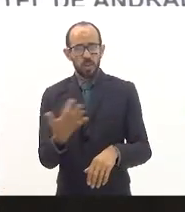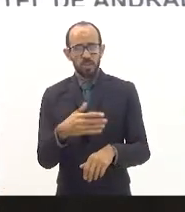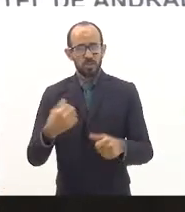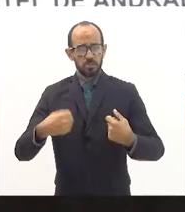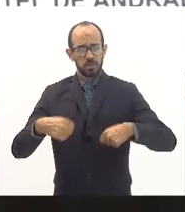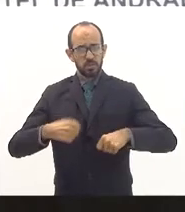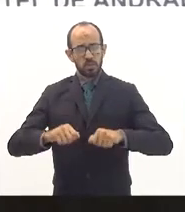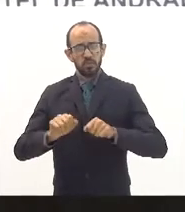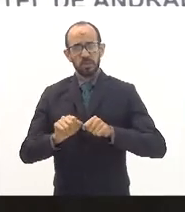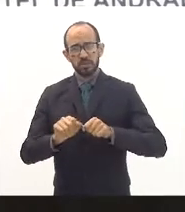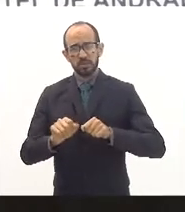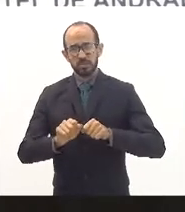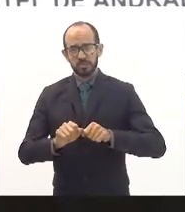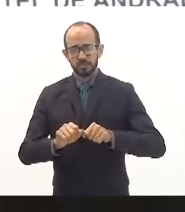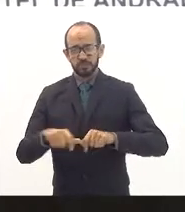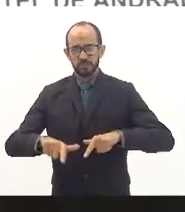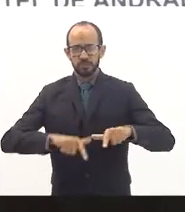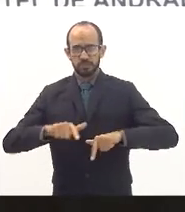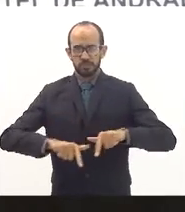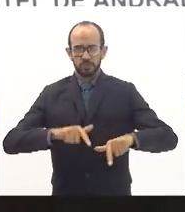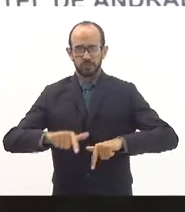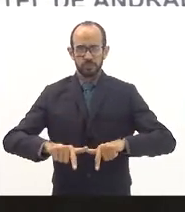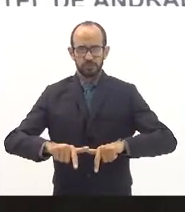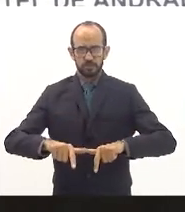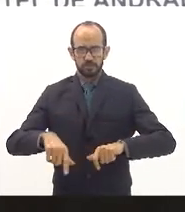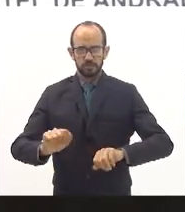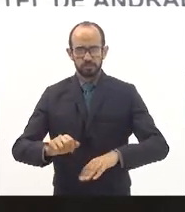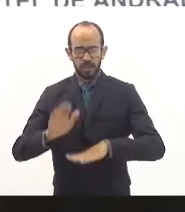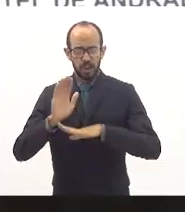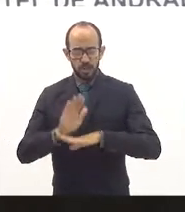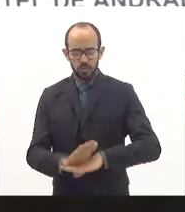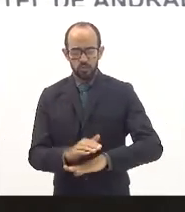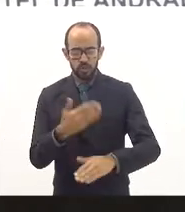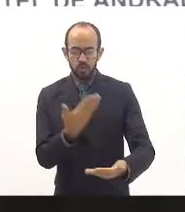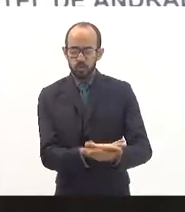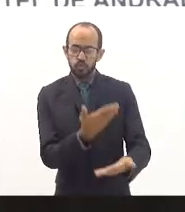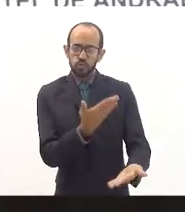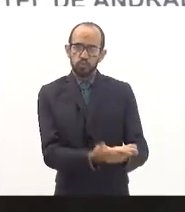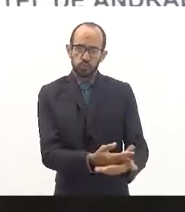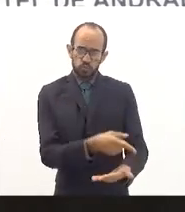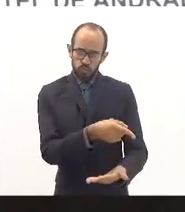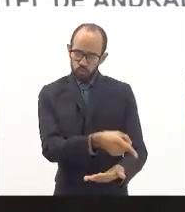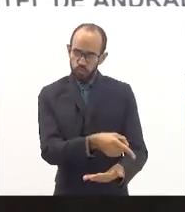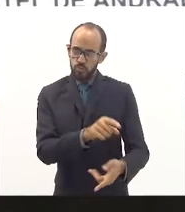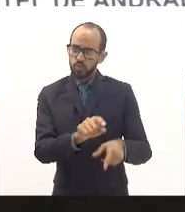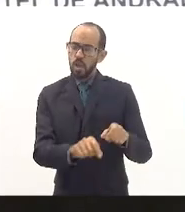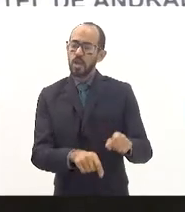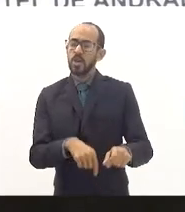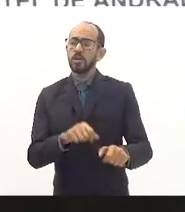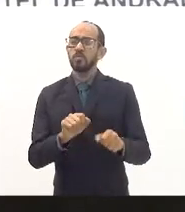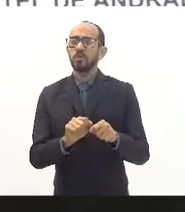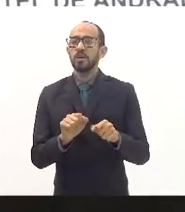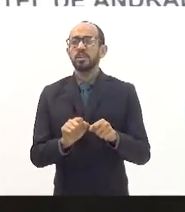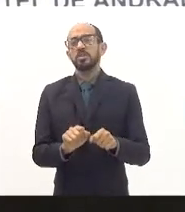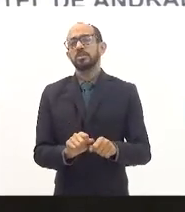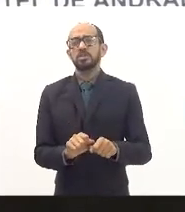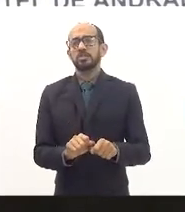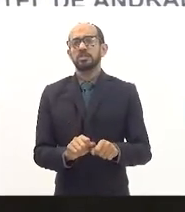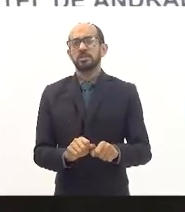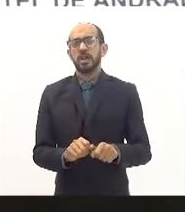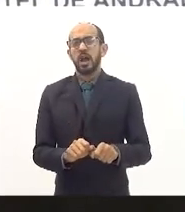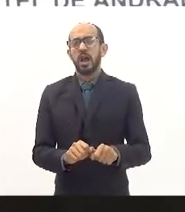variadas atividades para custear seus estudos, firmou a inabalável